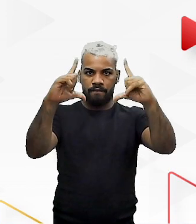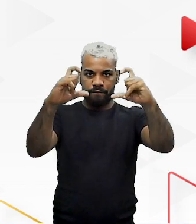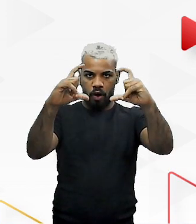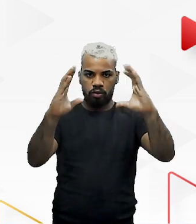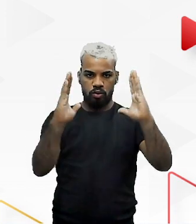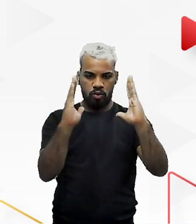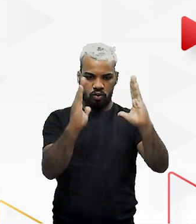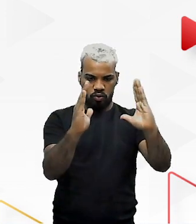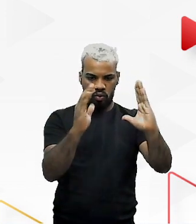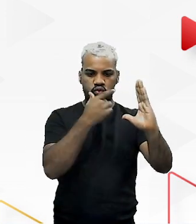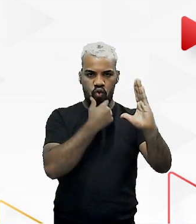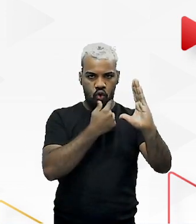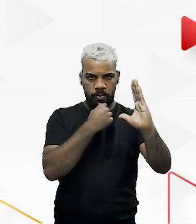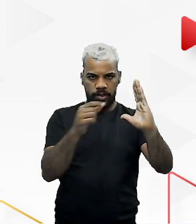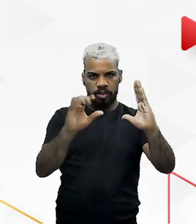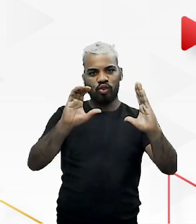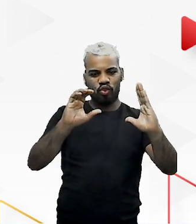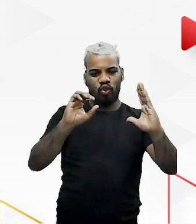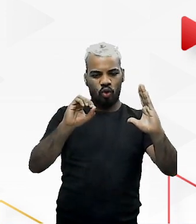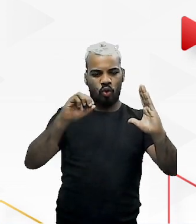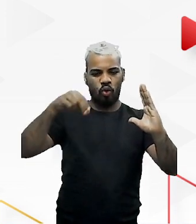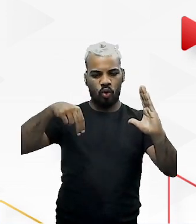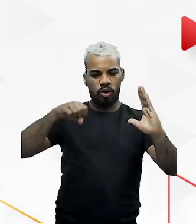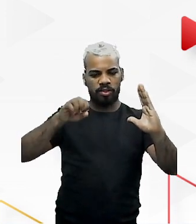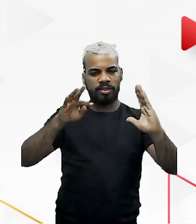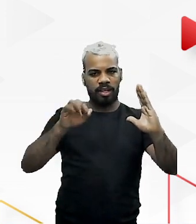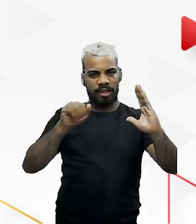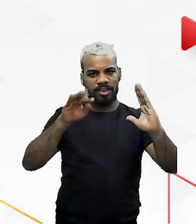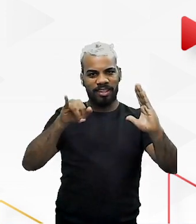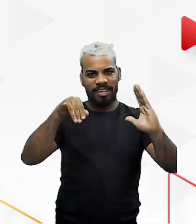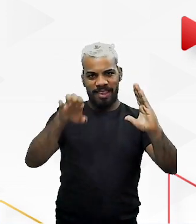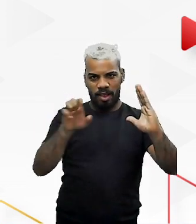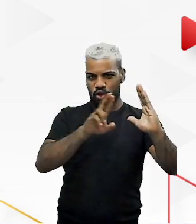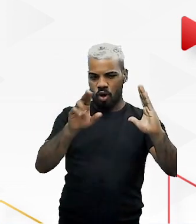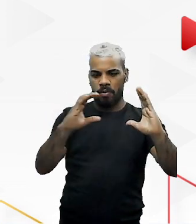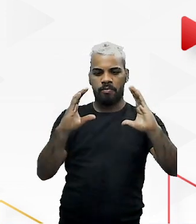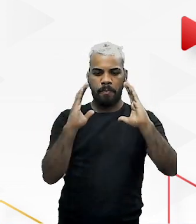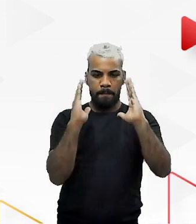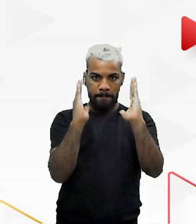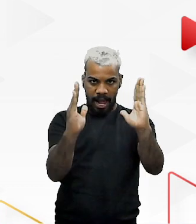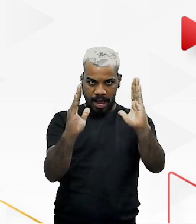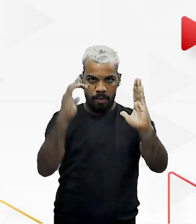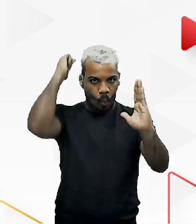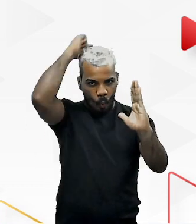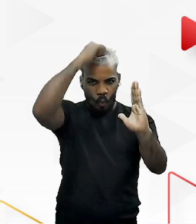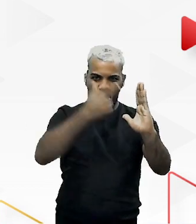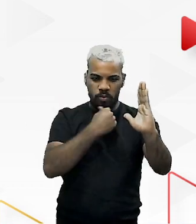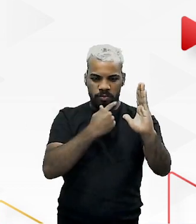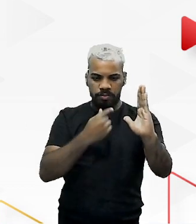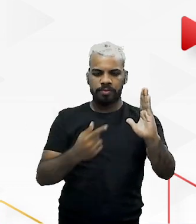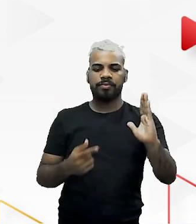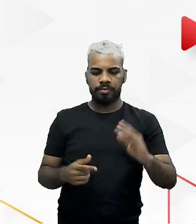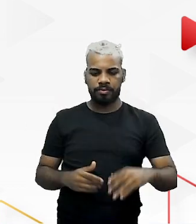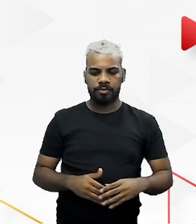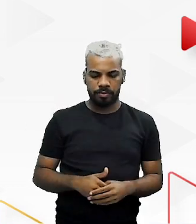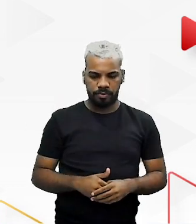envolvido, certo? A manchete, a foto do envolvido bem visível dos demais